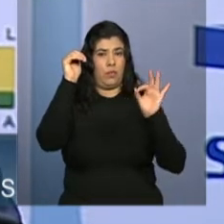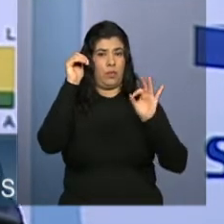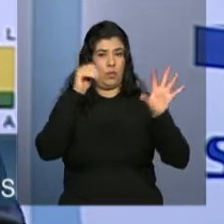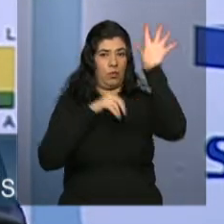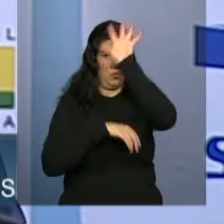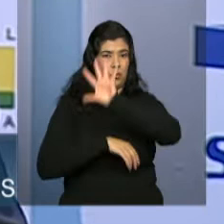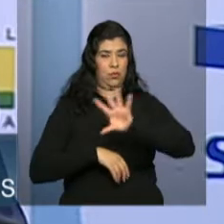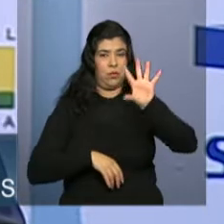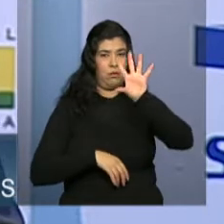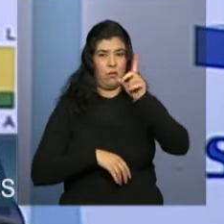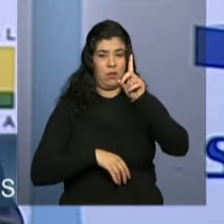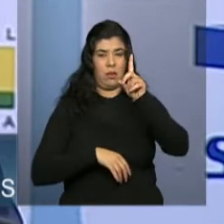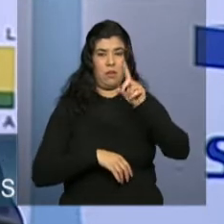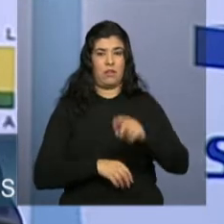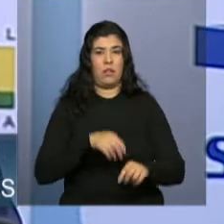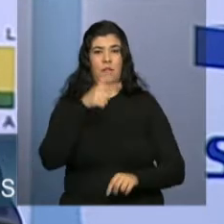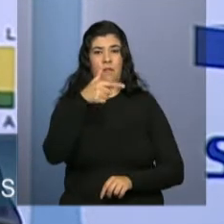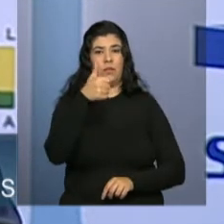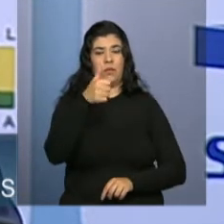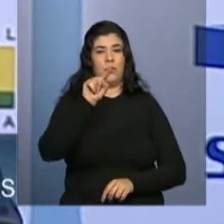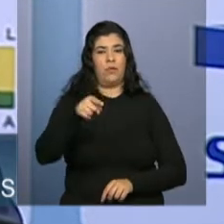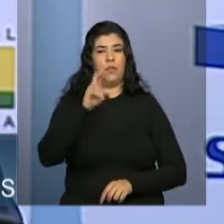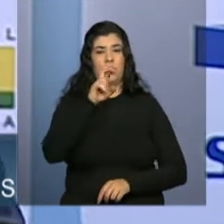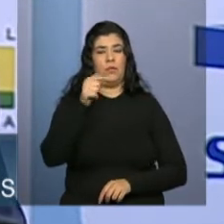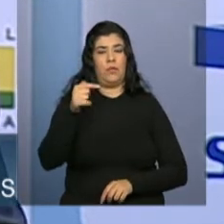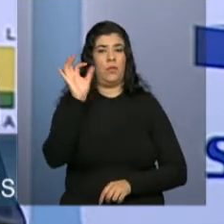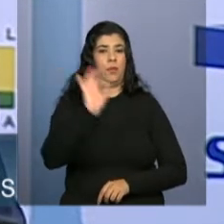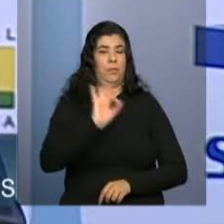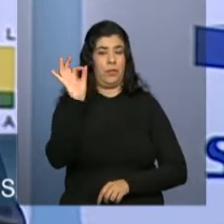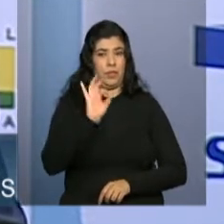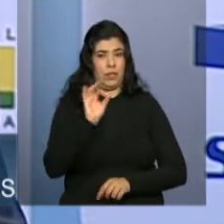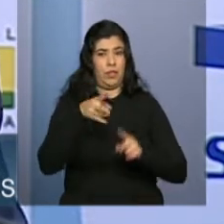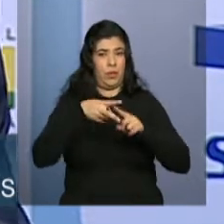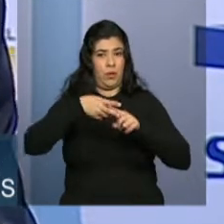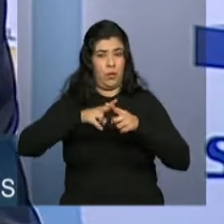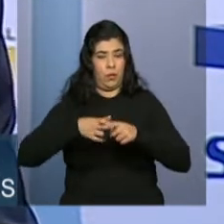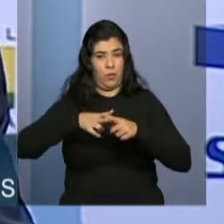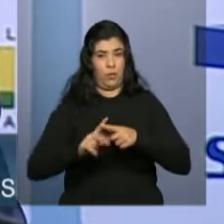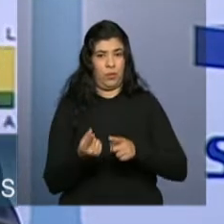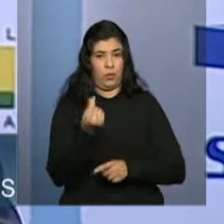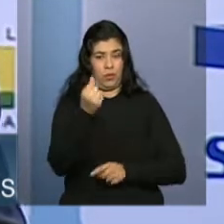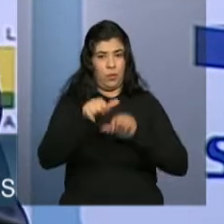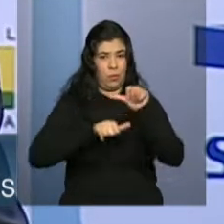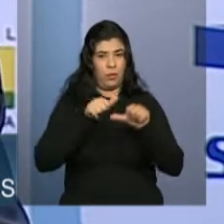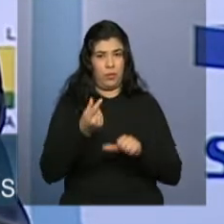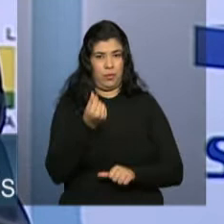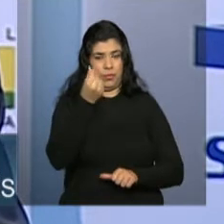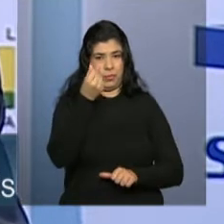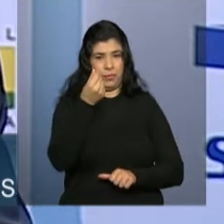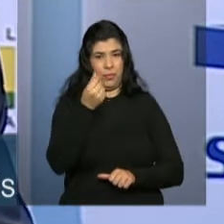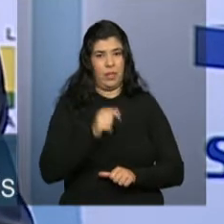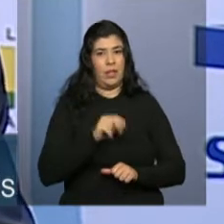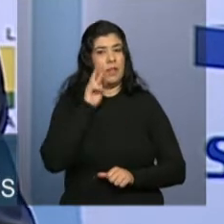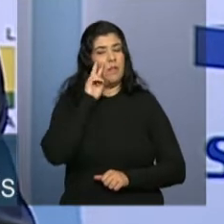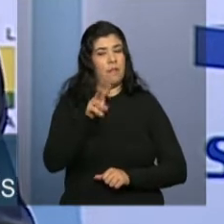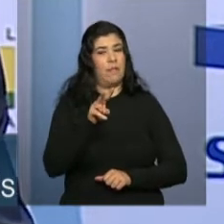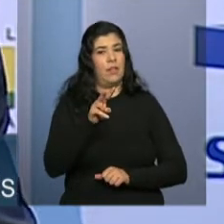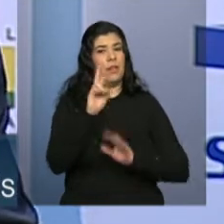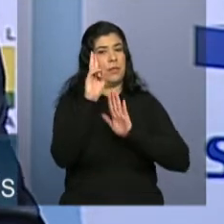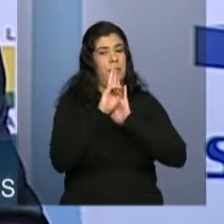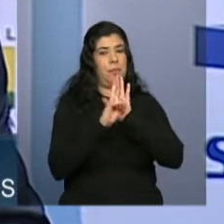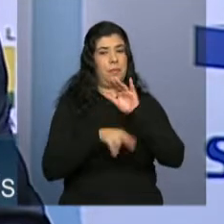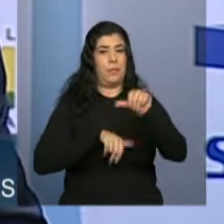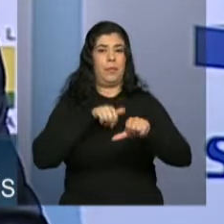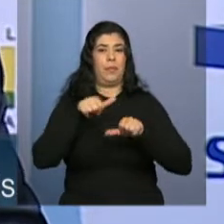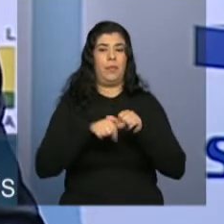ser aplicado para 21,53% então demonstrou demonstrando como essa mudança ela é o pior e